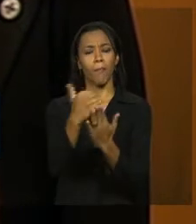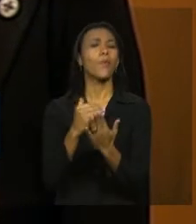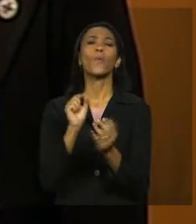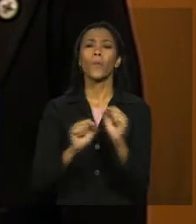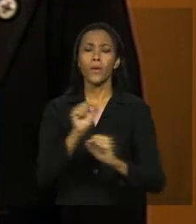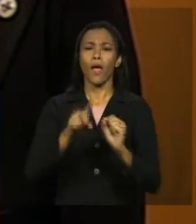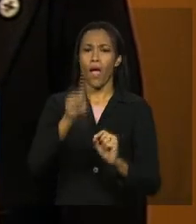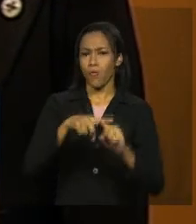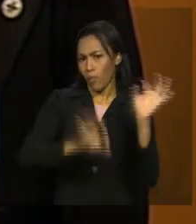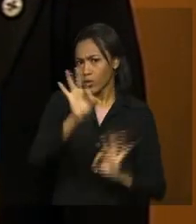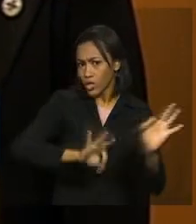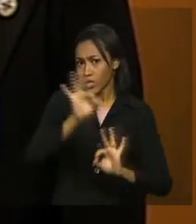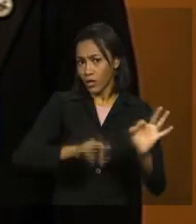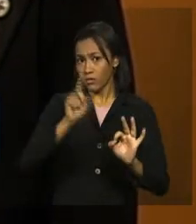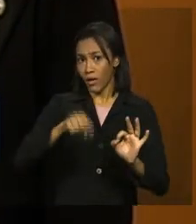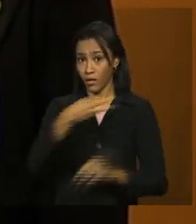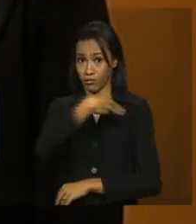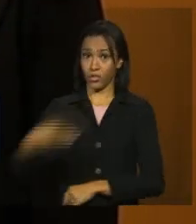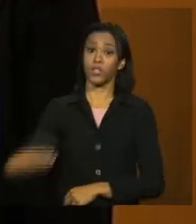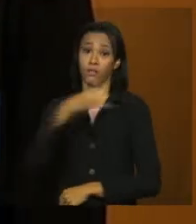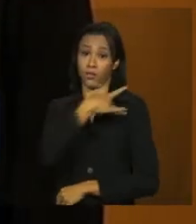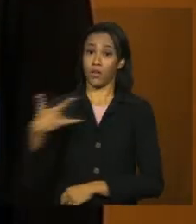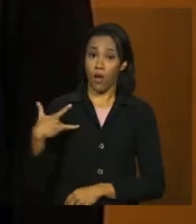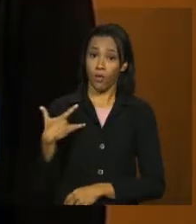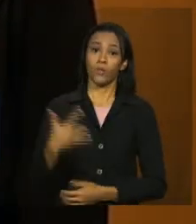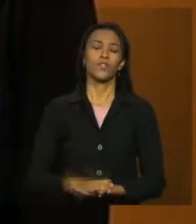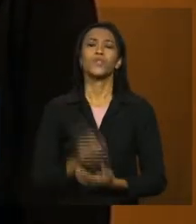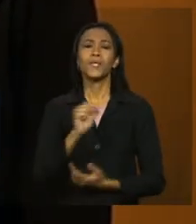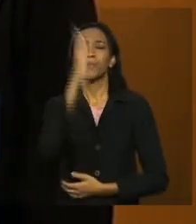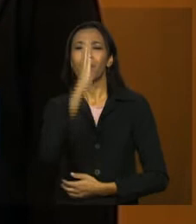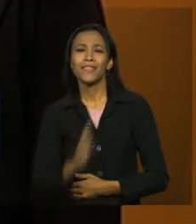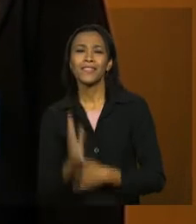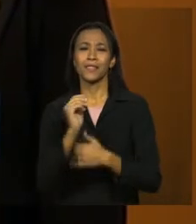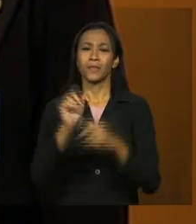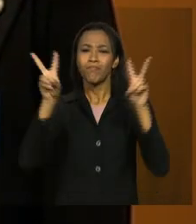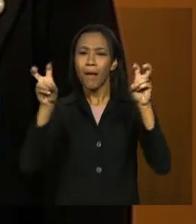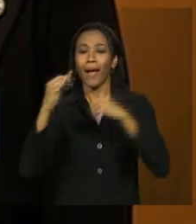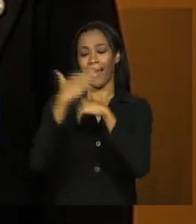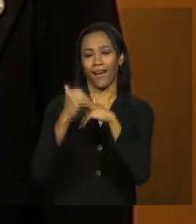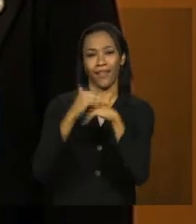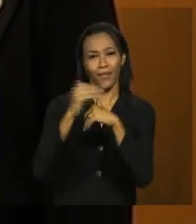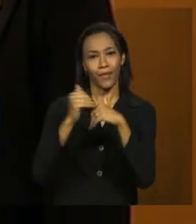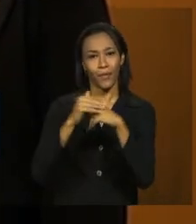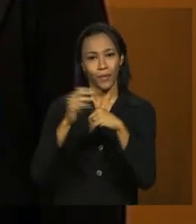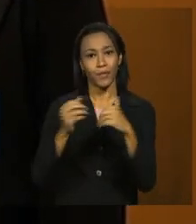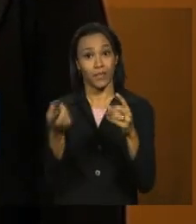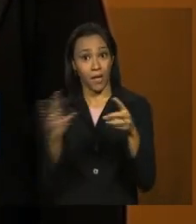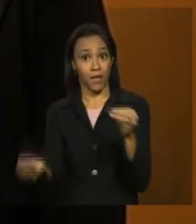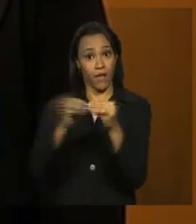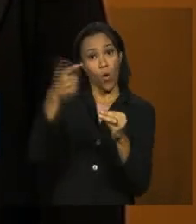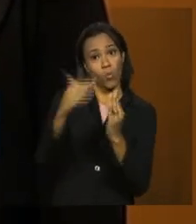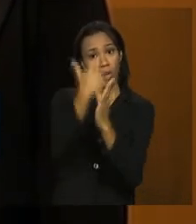faz parte das iniciativas do Ministério da Saúde na ação Brasil carinhoso que é uma ação vinculada ao plano Brasil sem miséria